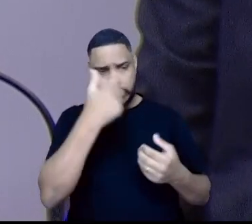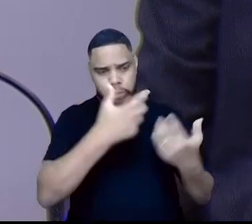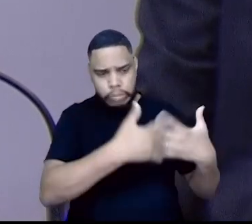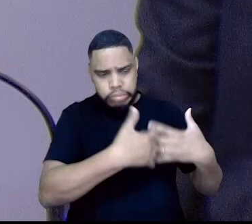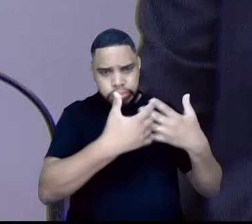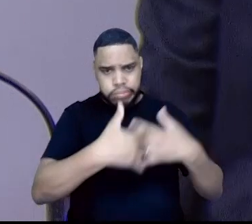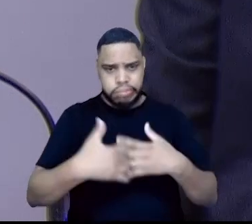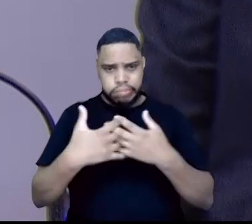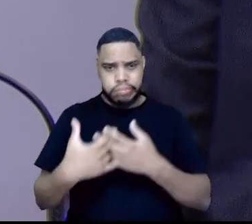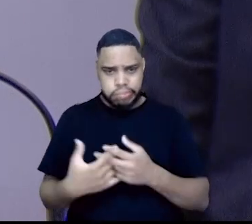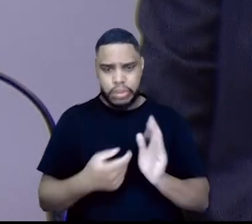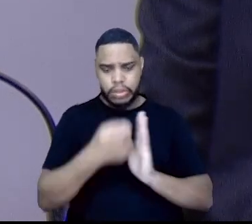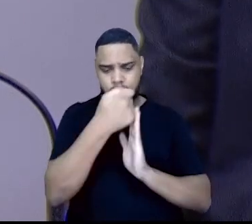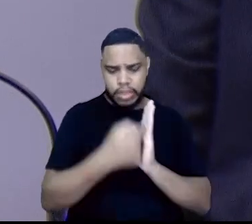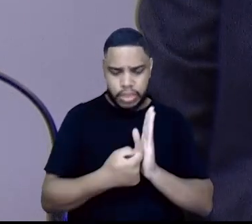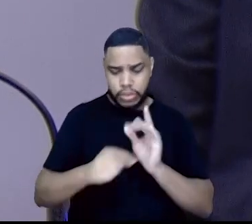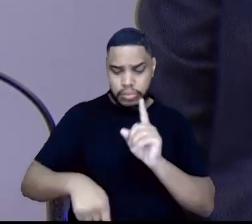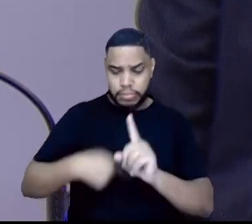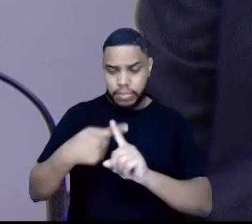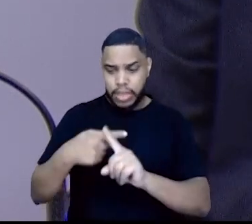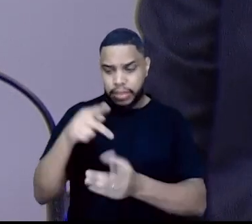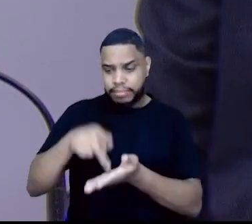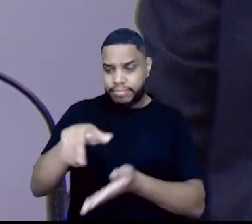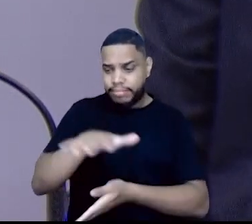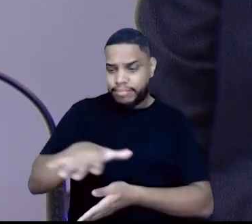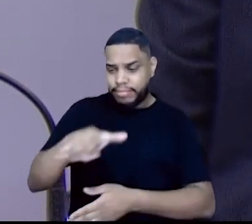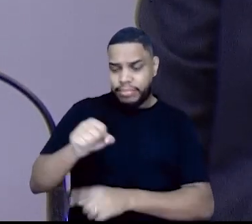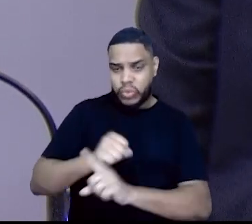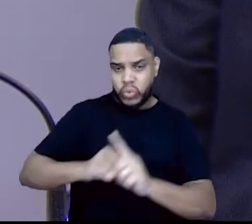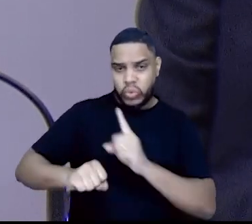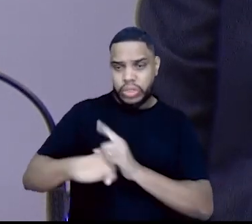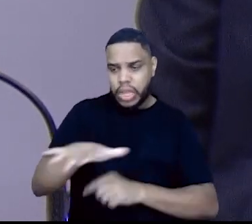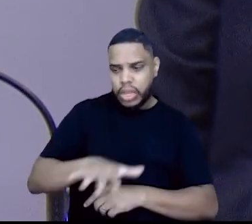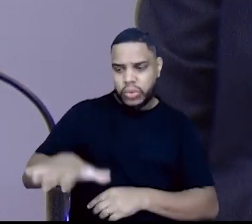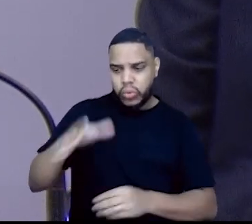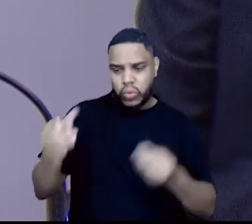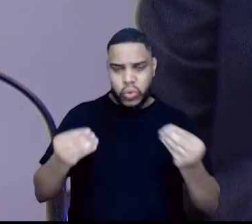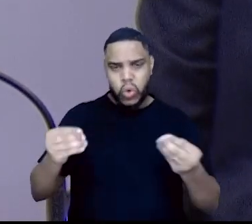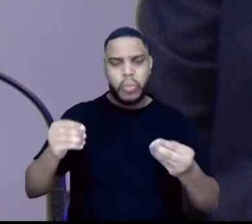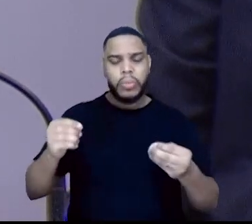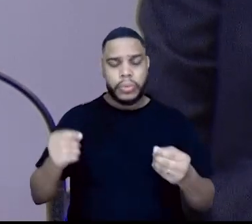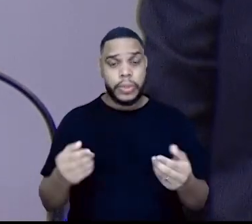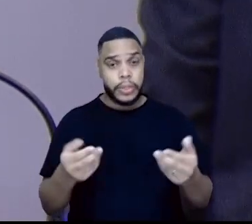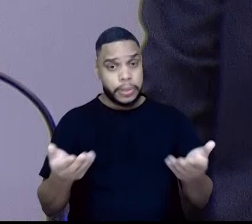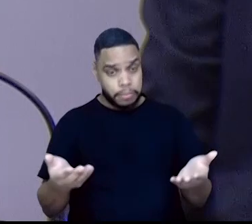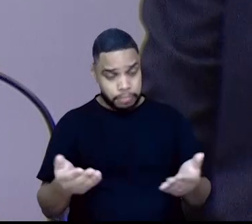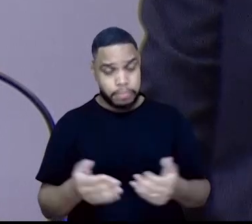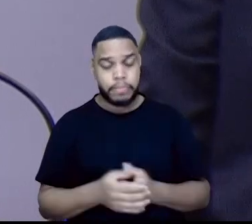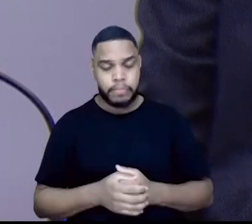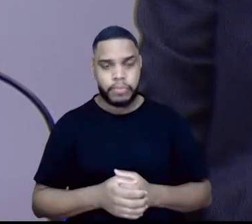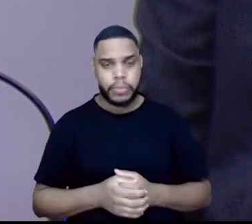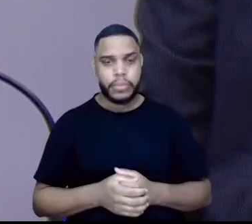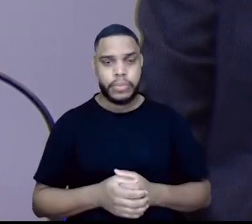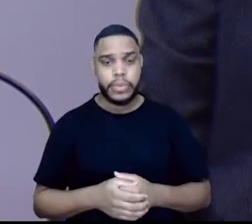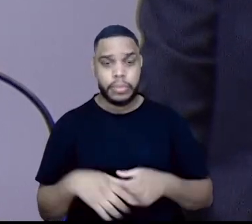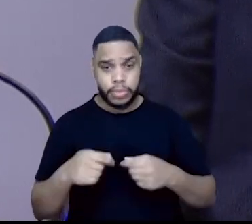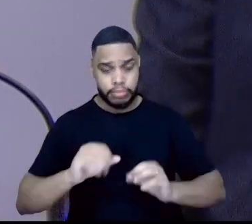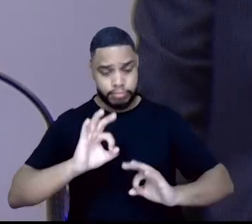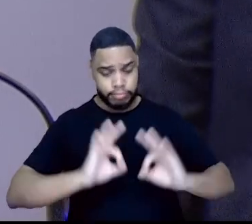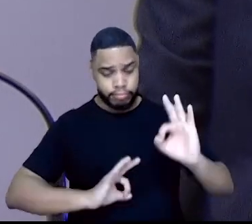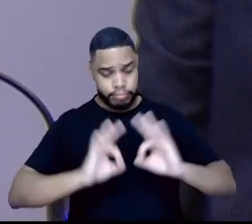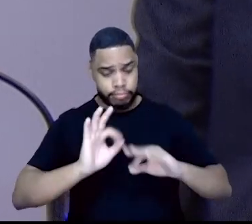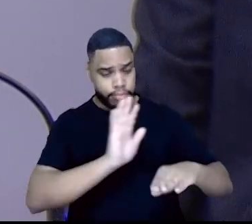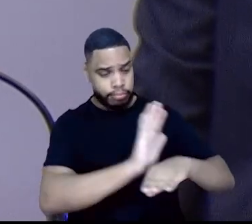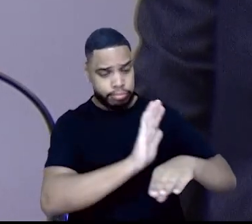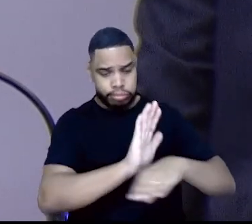integra texto e realidade social. Esse ideal, porém, passa pela construção